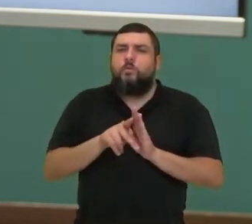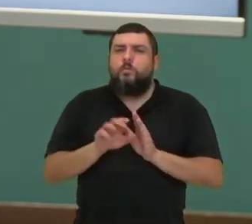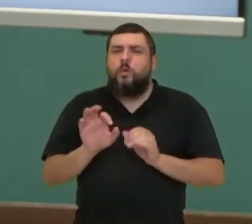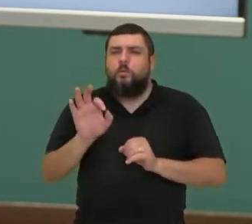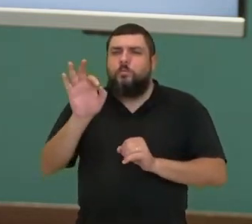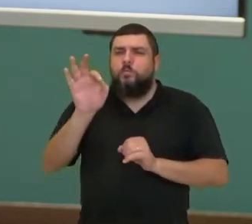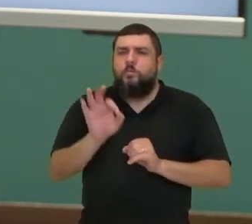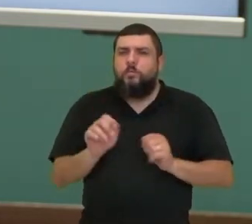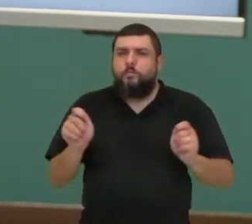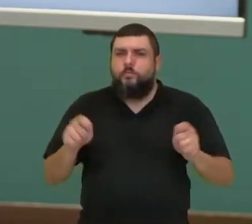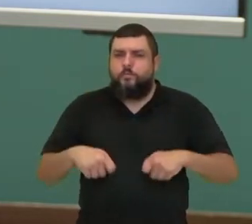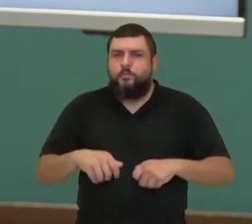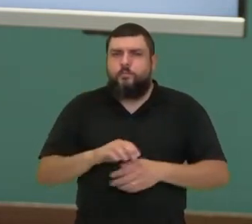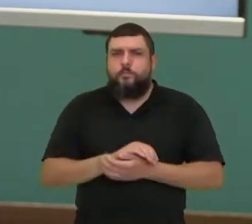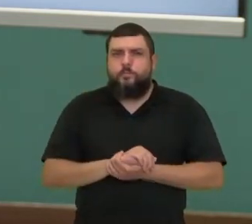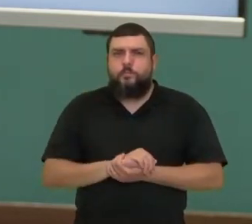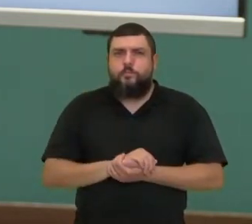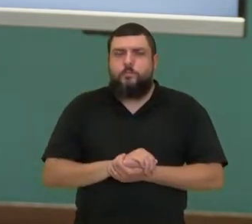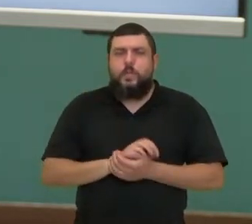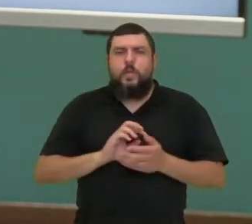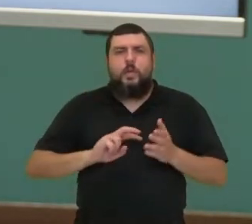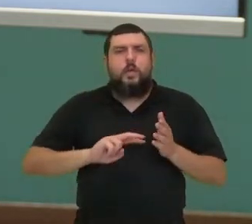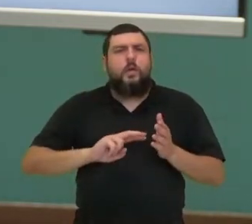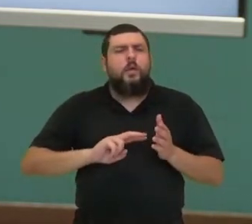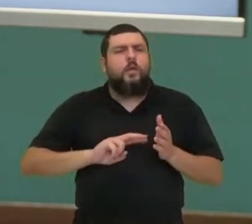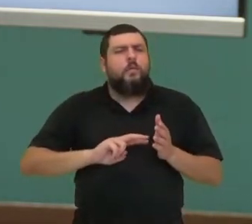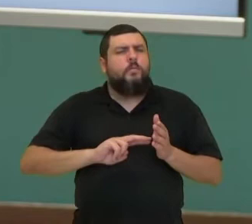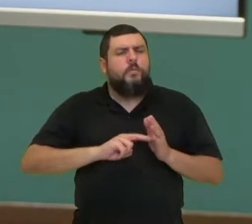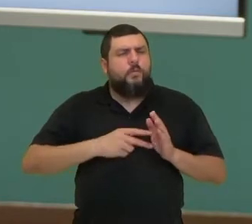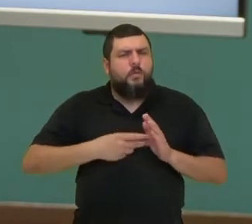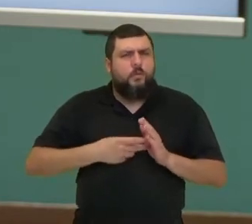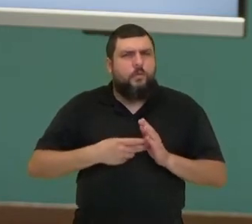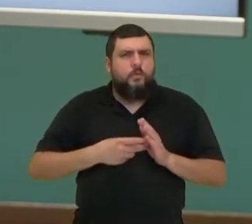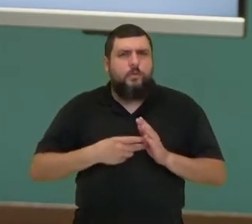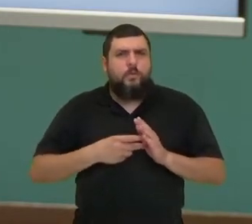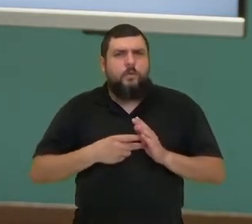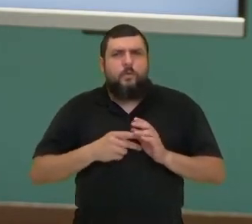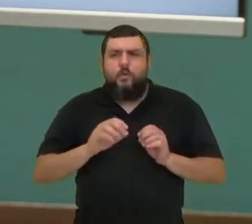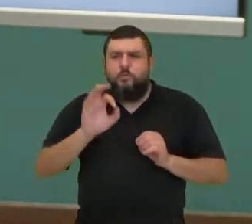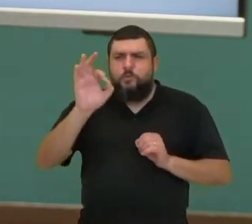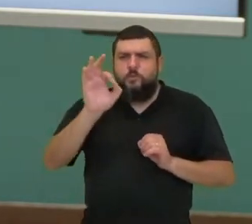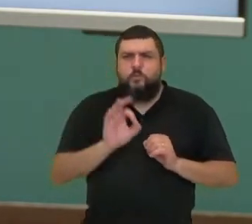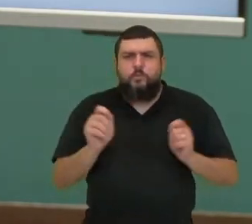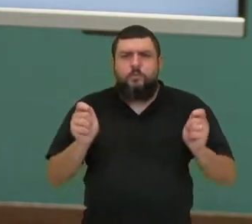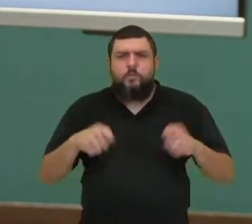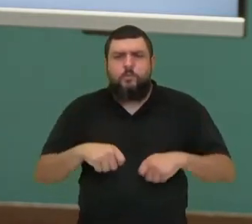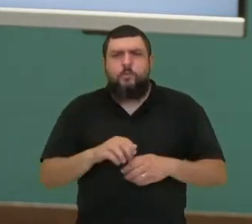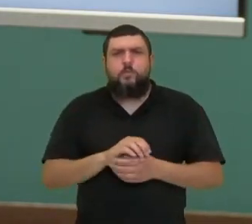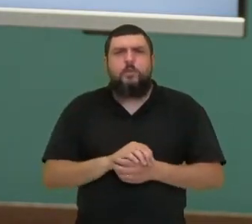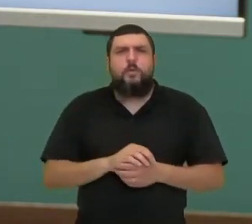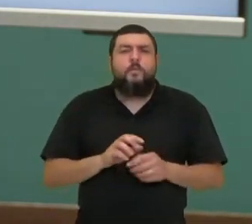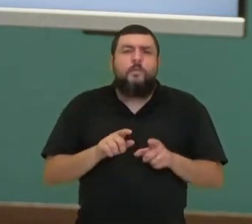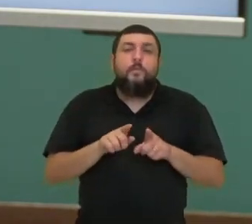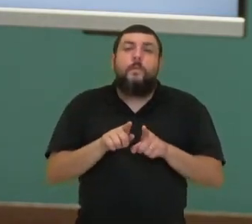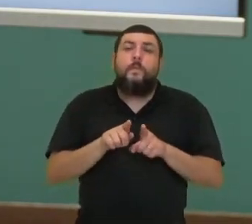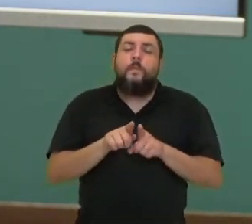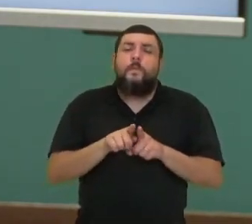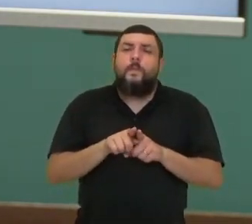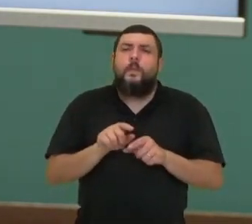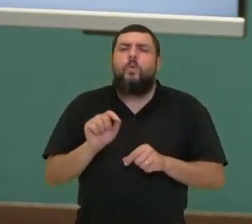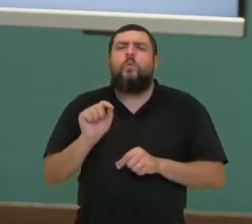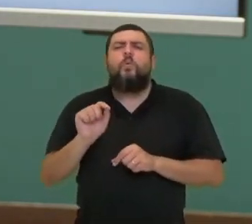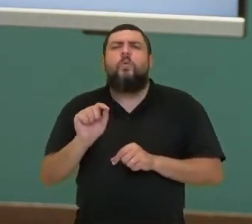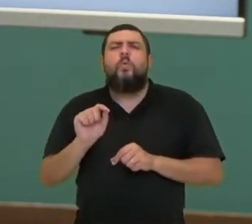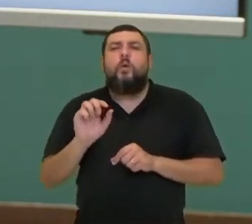vamos entender o que significa o conceito de probabilidade, o que é um evento aleatório